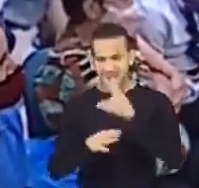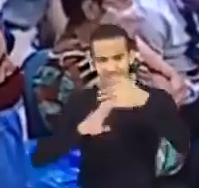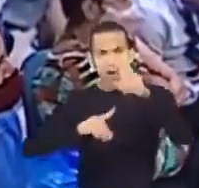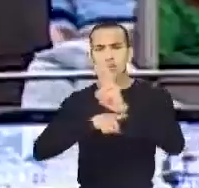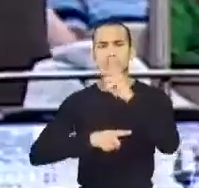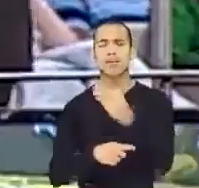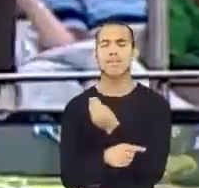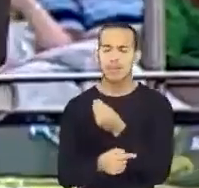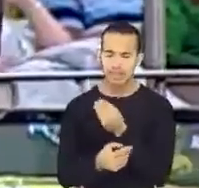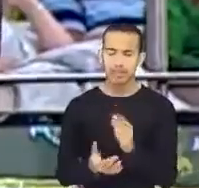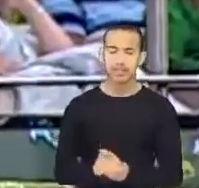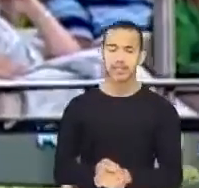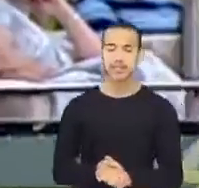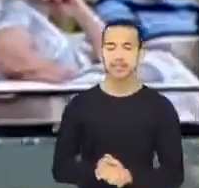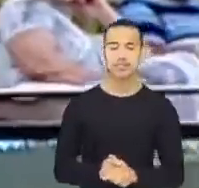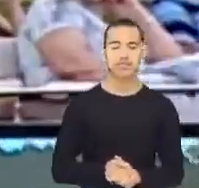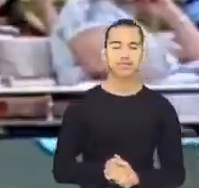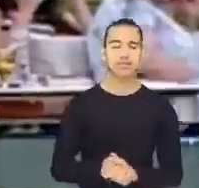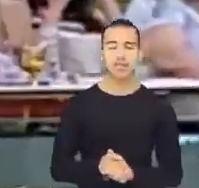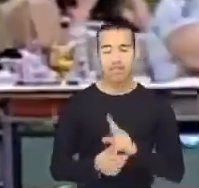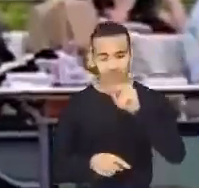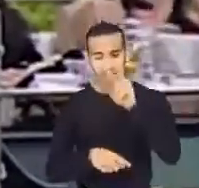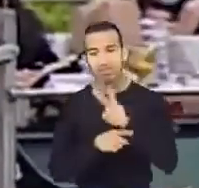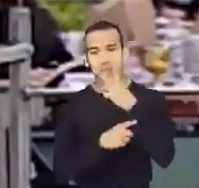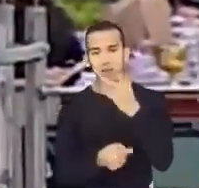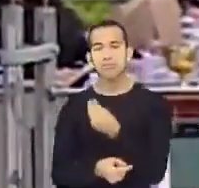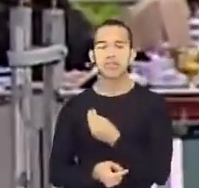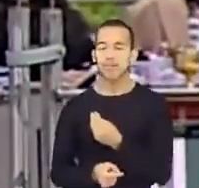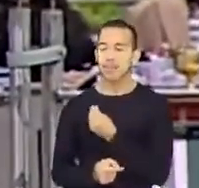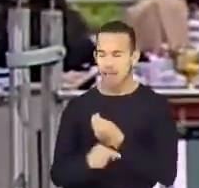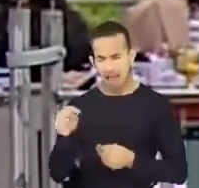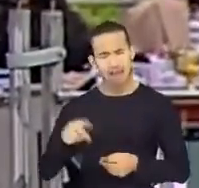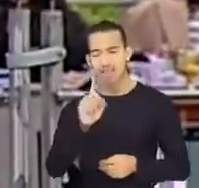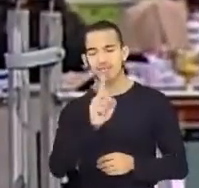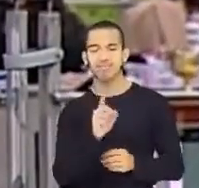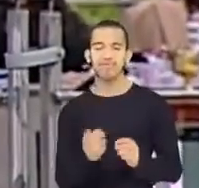rapaz. Vai cuidar da sua vida. Aqui não.